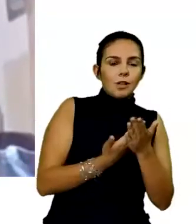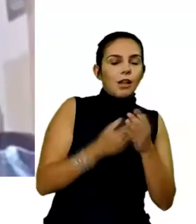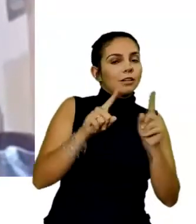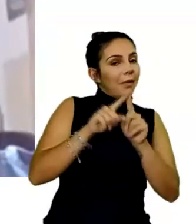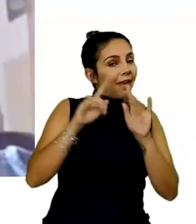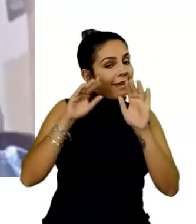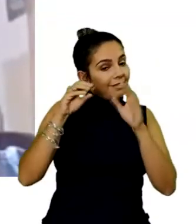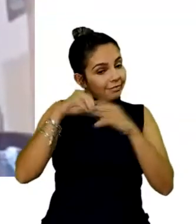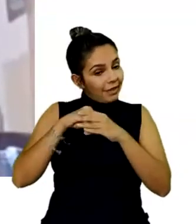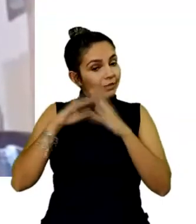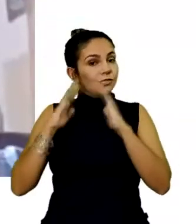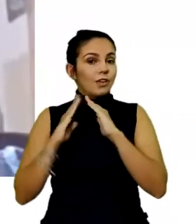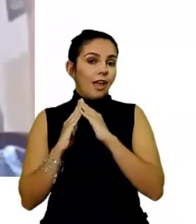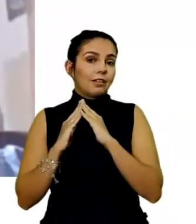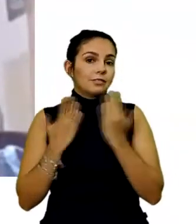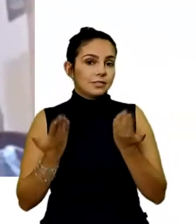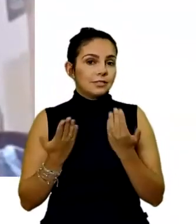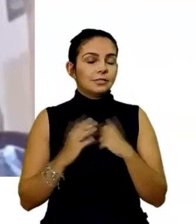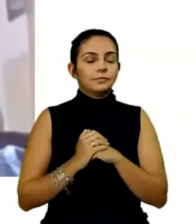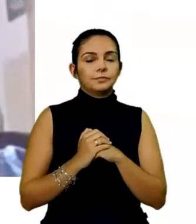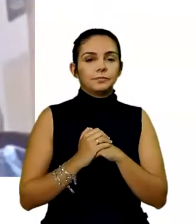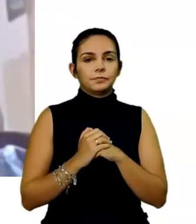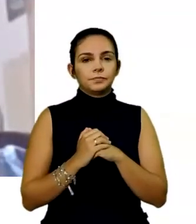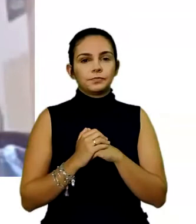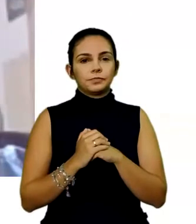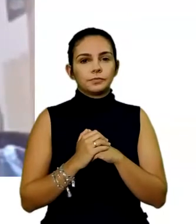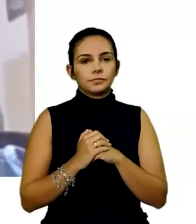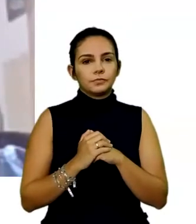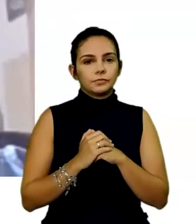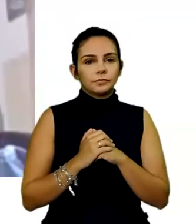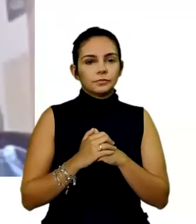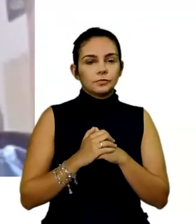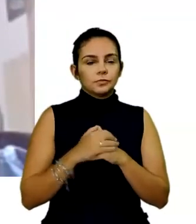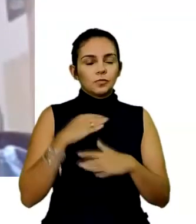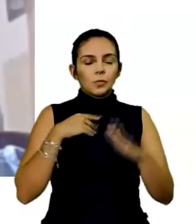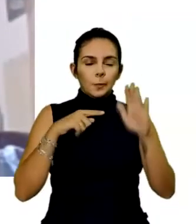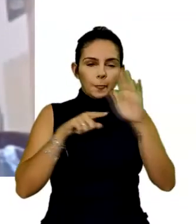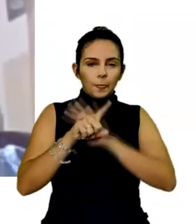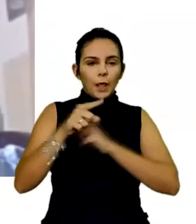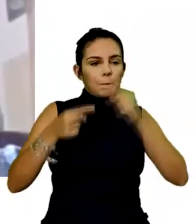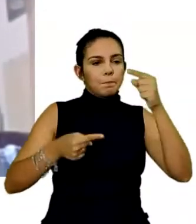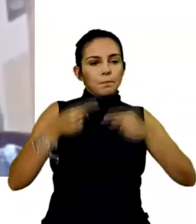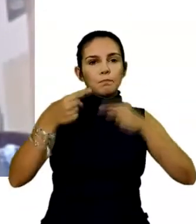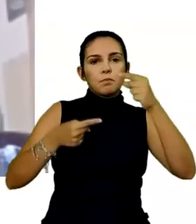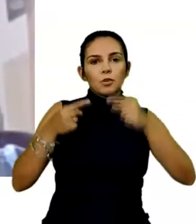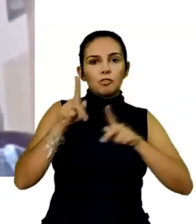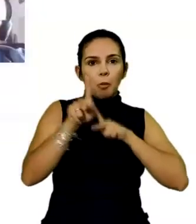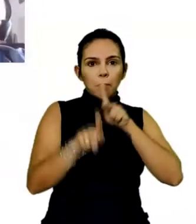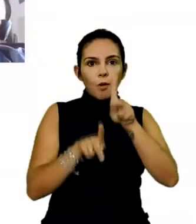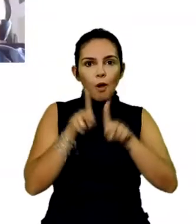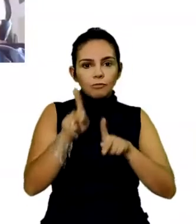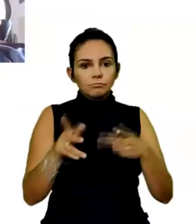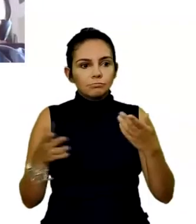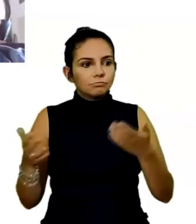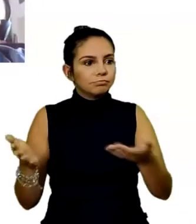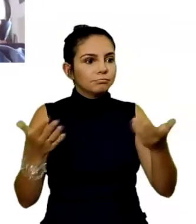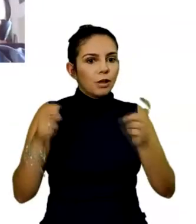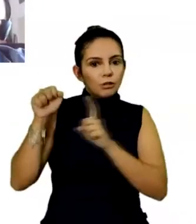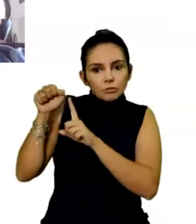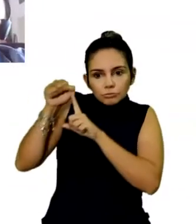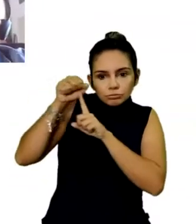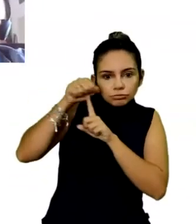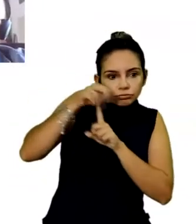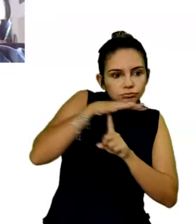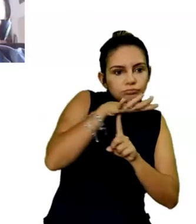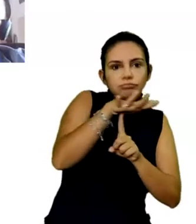em casa. É isso. Falta as políticas públicas, né, de incentivo, né, de disseminação, né, do